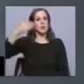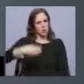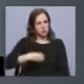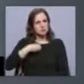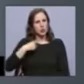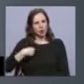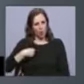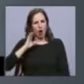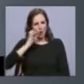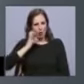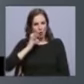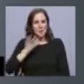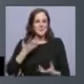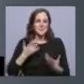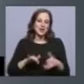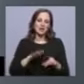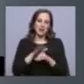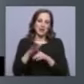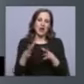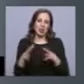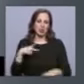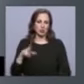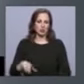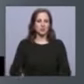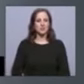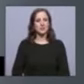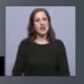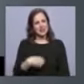também com uma mistura grande mesmo em português